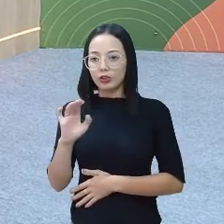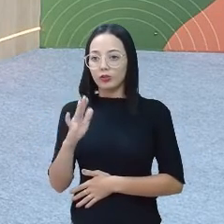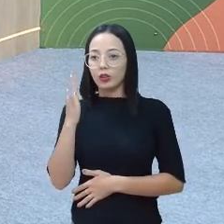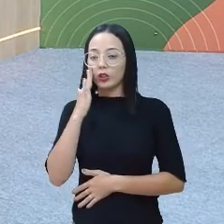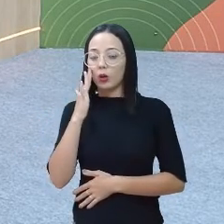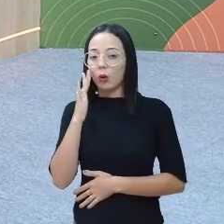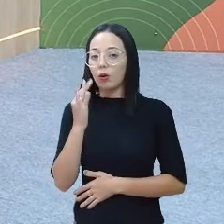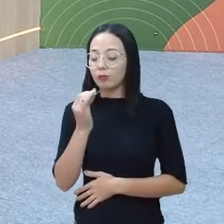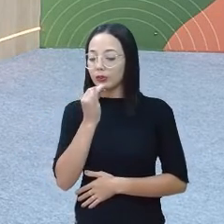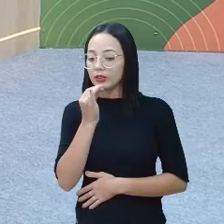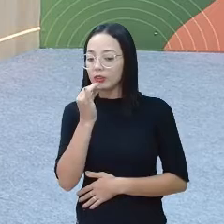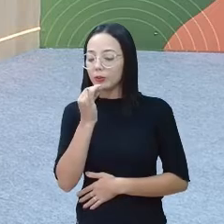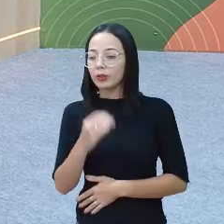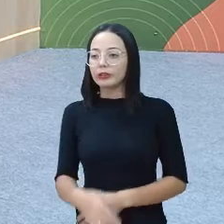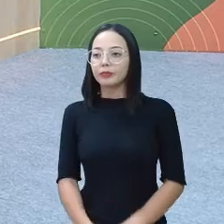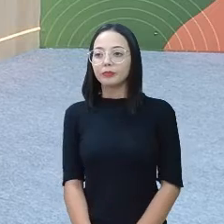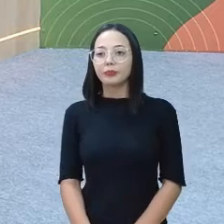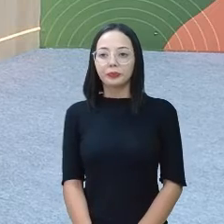Então, assim,